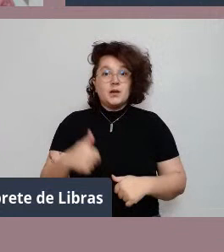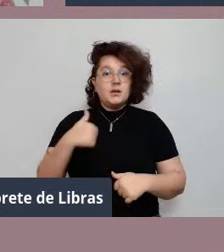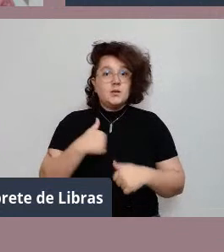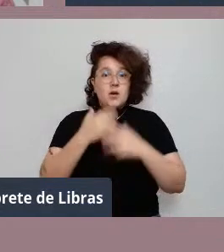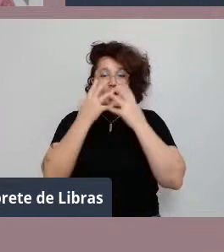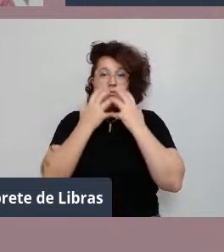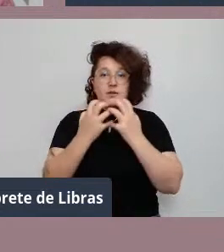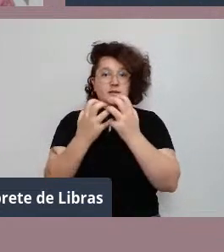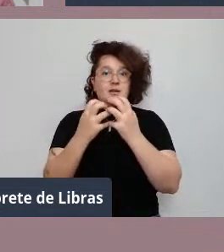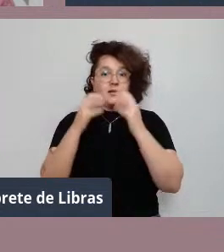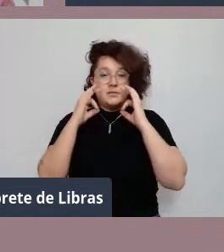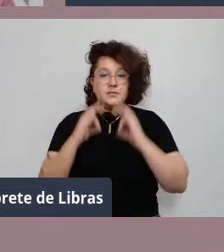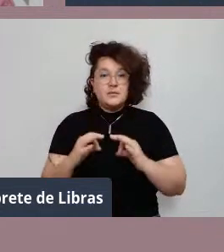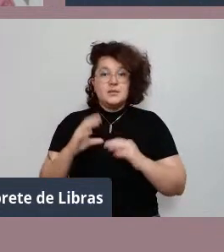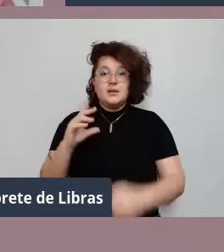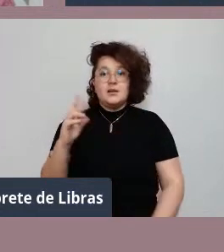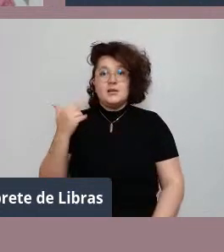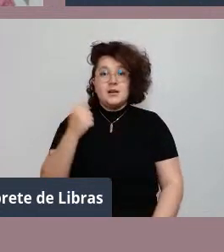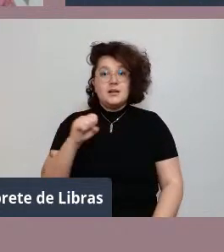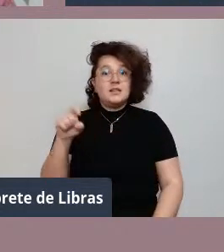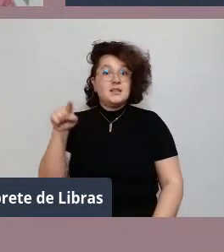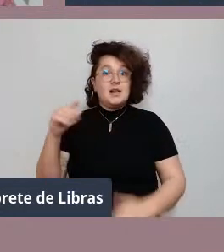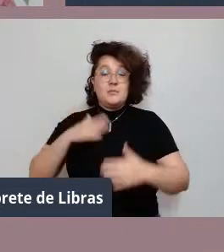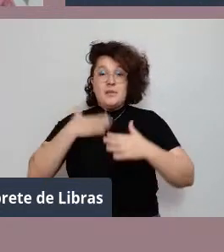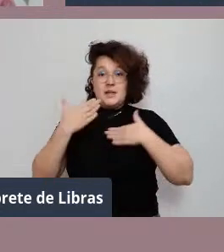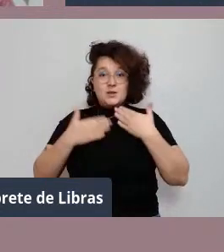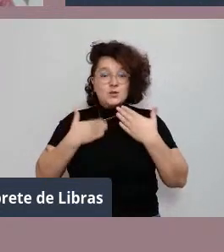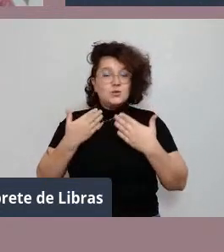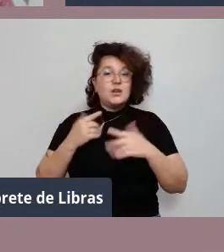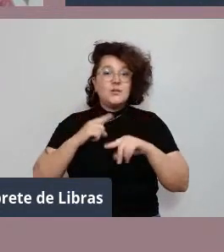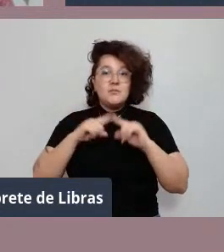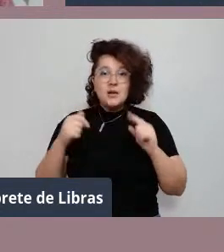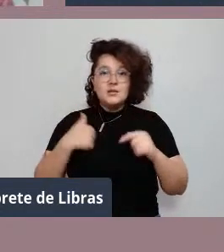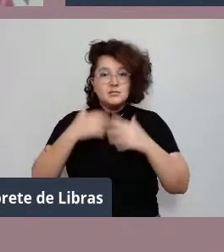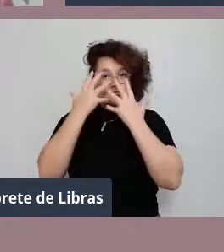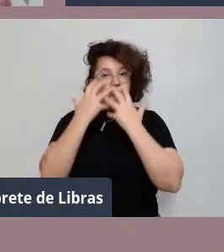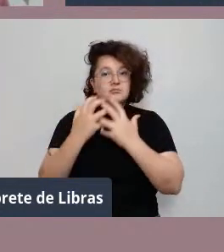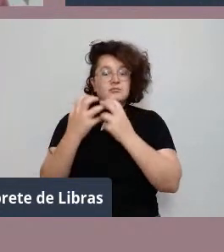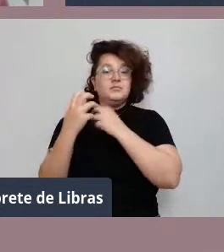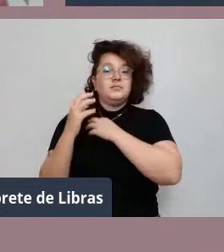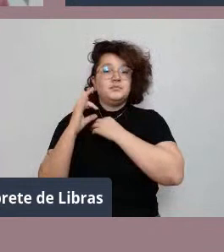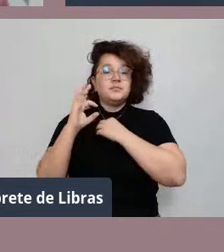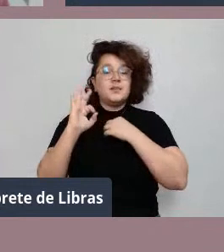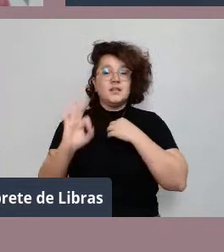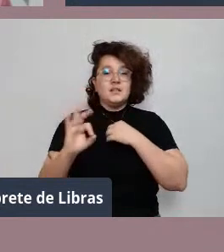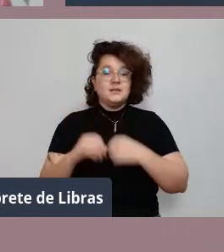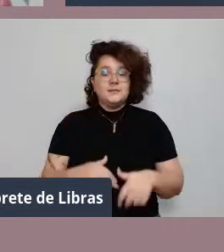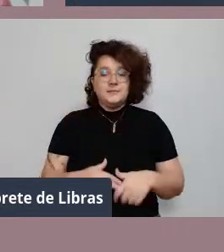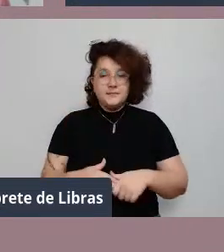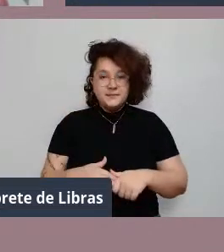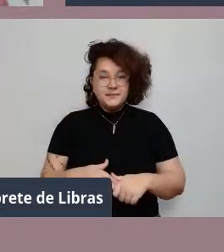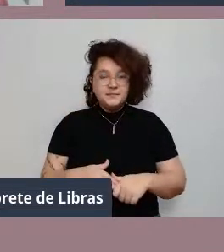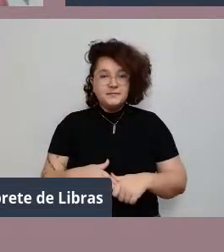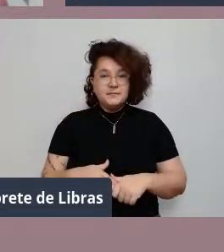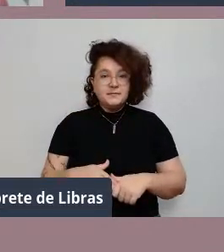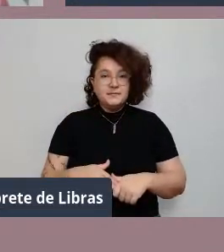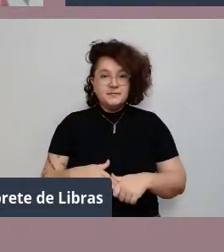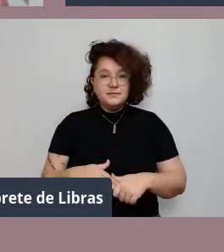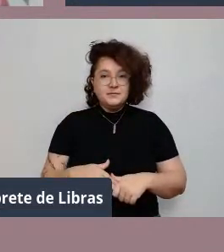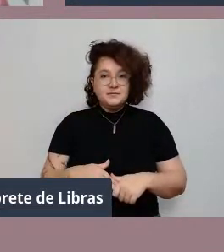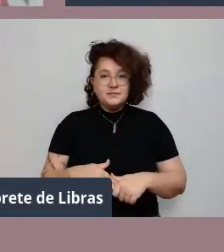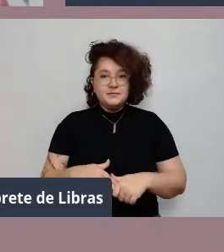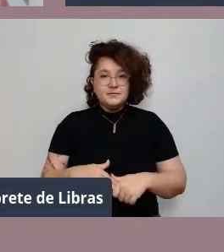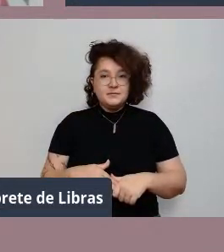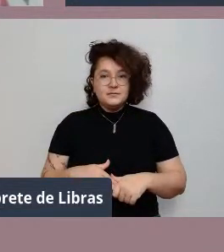fascinada. Ao mesmo tempo, a Clarice me assusta, mas eu fico fascinada com isso aí. Eu,